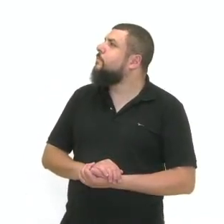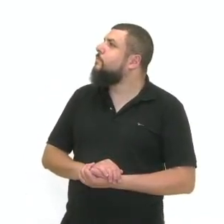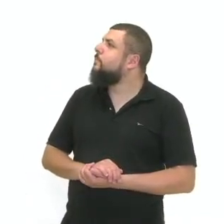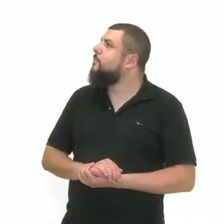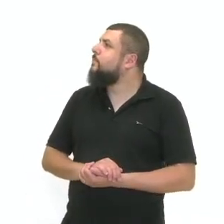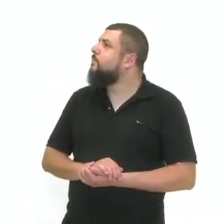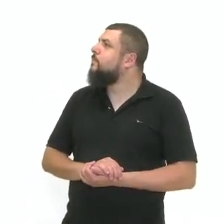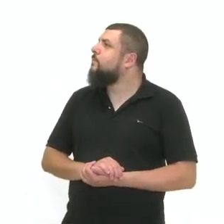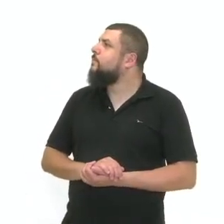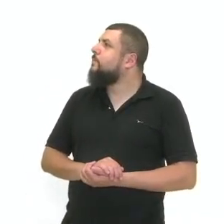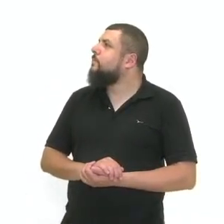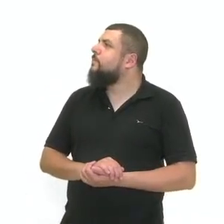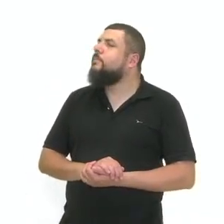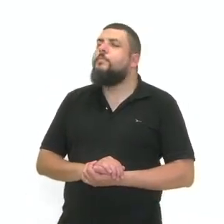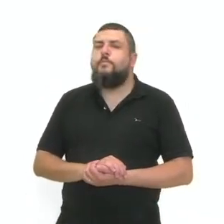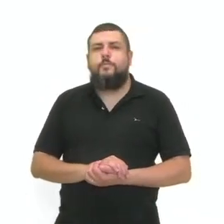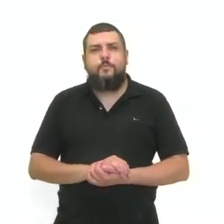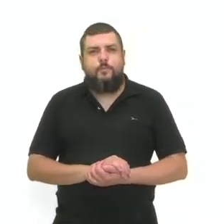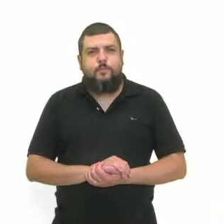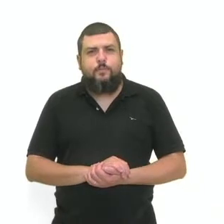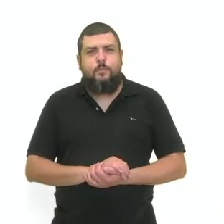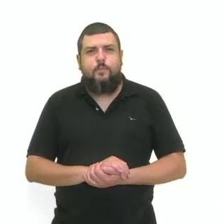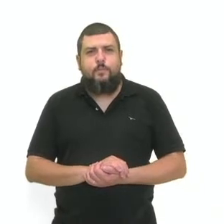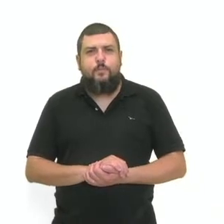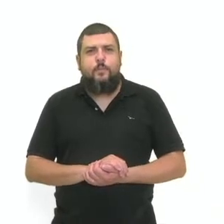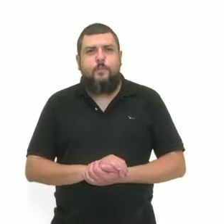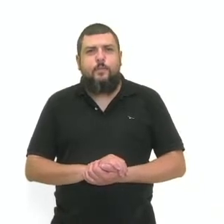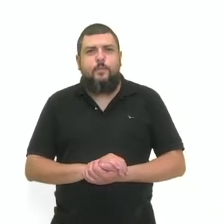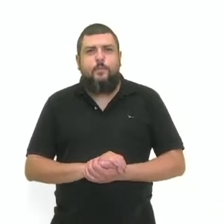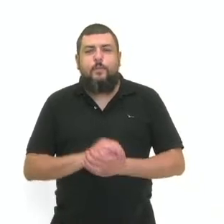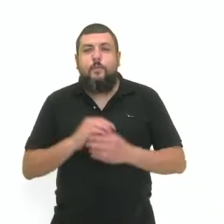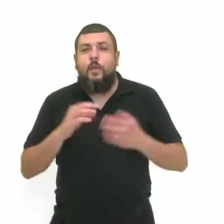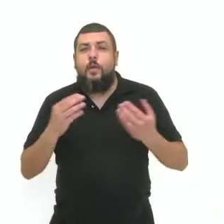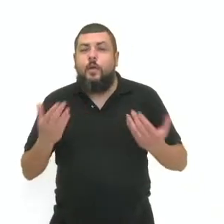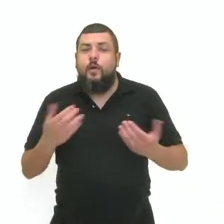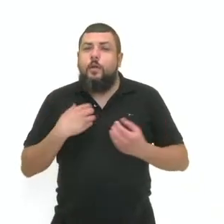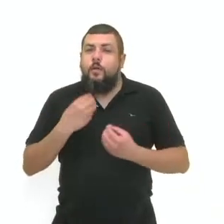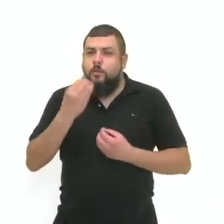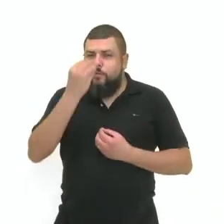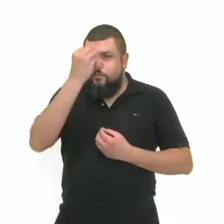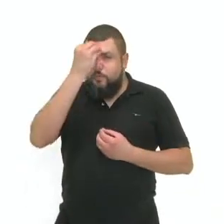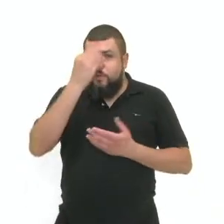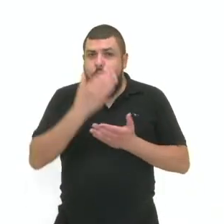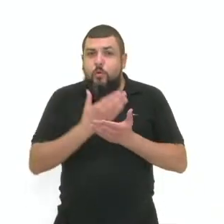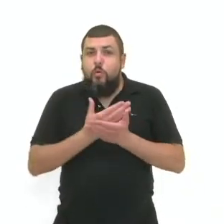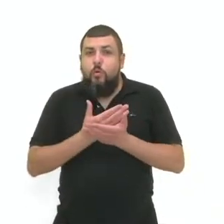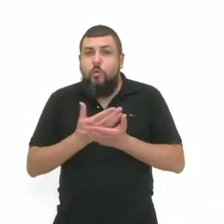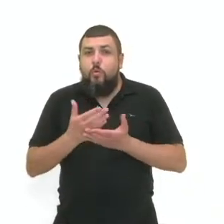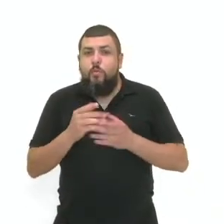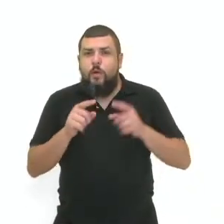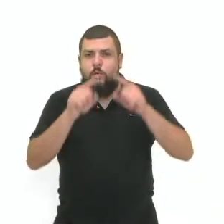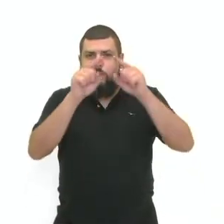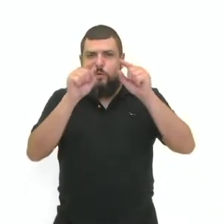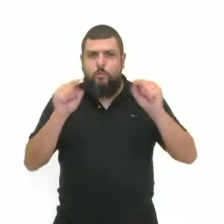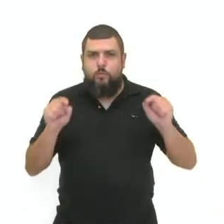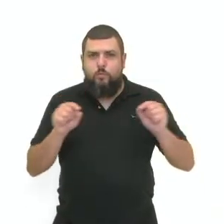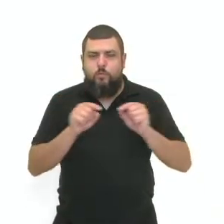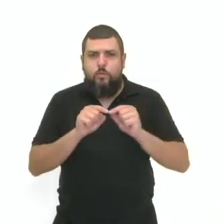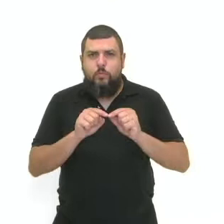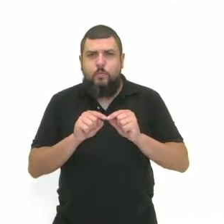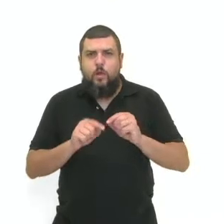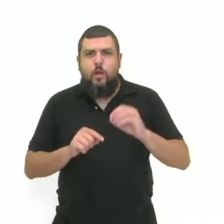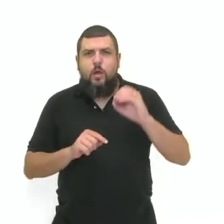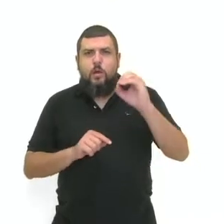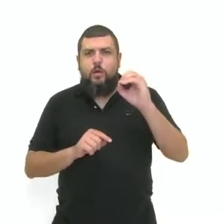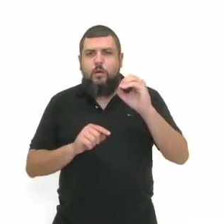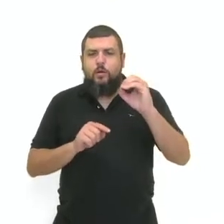entre n menos p. Lembrando sempre que nós começamos o nosso triângulo com 0 de linhas e 0